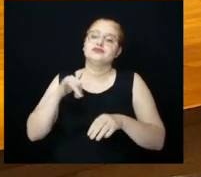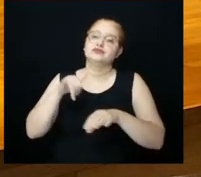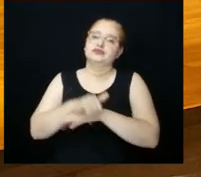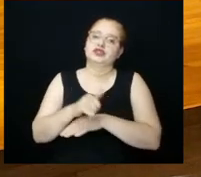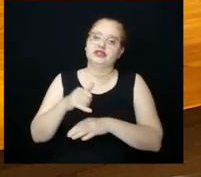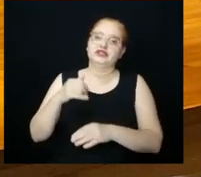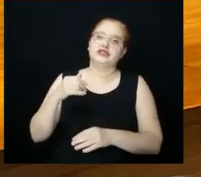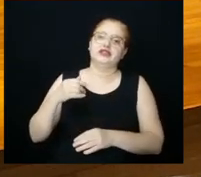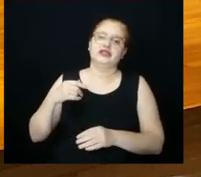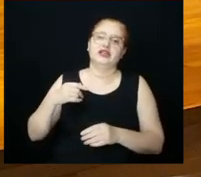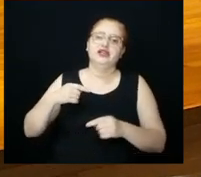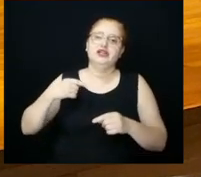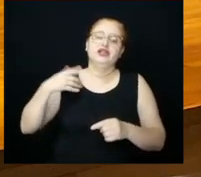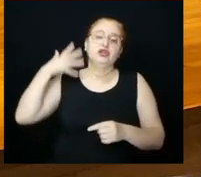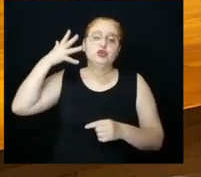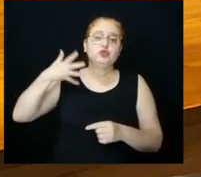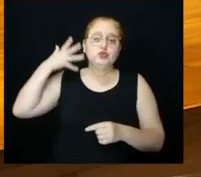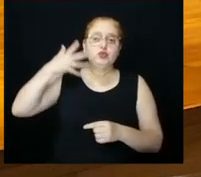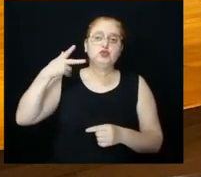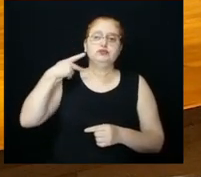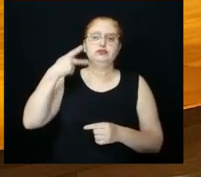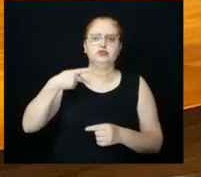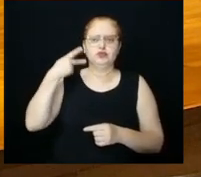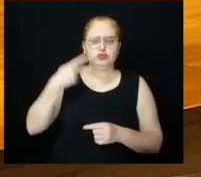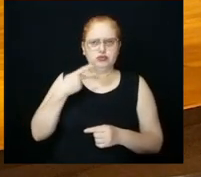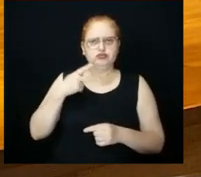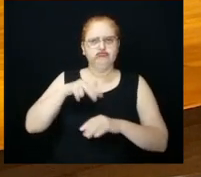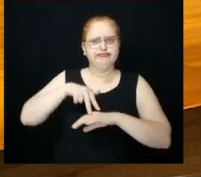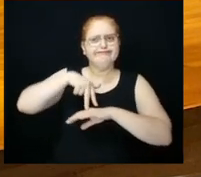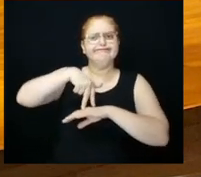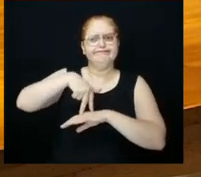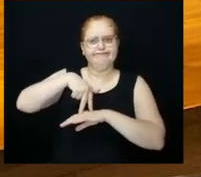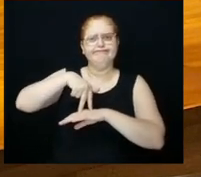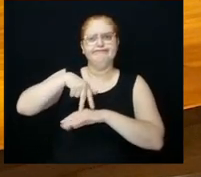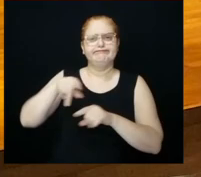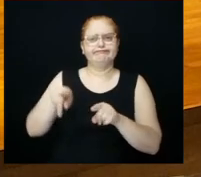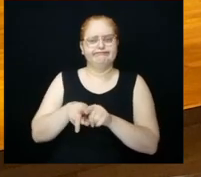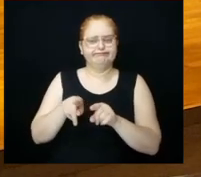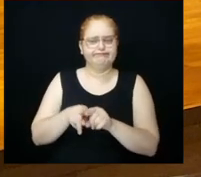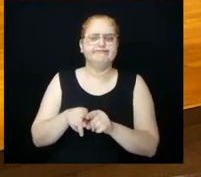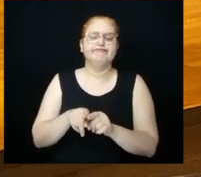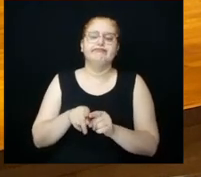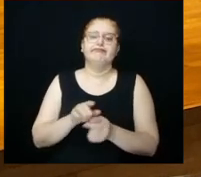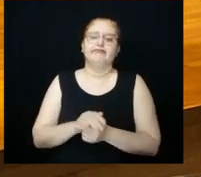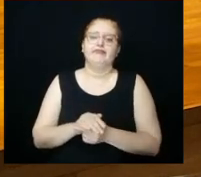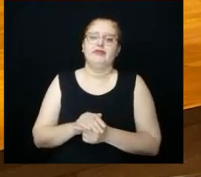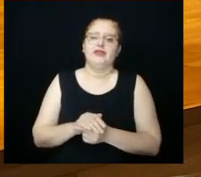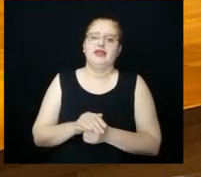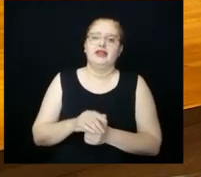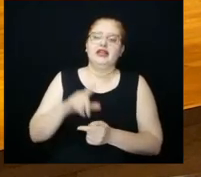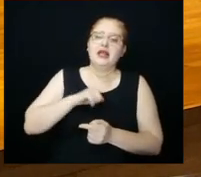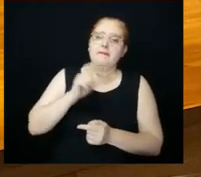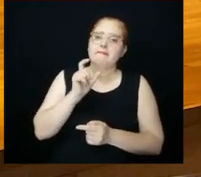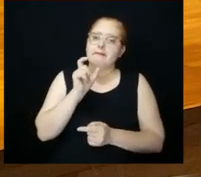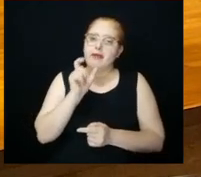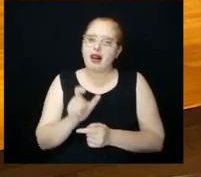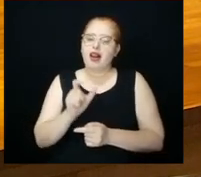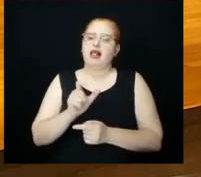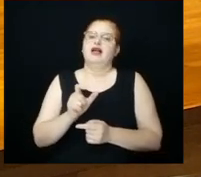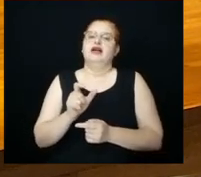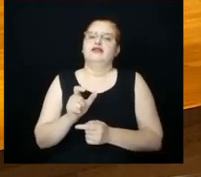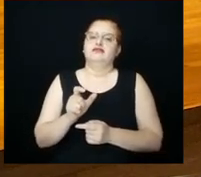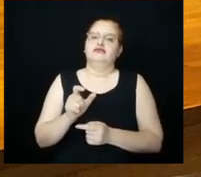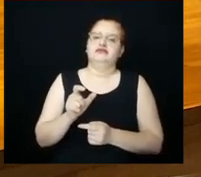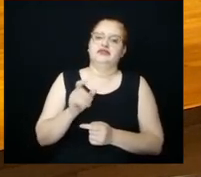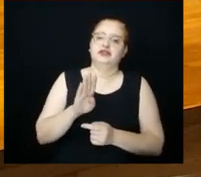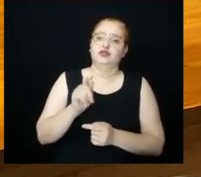discurso político dela também ali e de afirmação, de se colocar, né? No fim, ela através da sua palavra, através do seu blog,